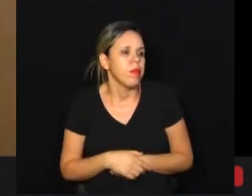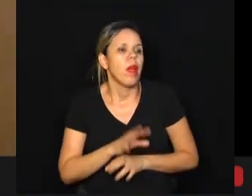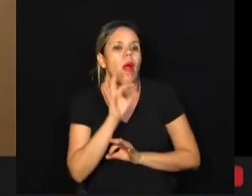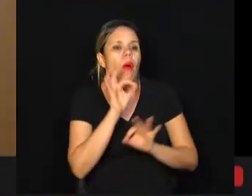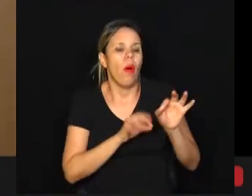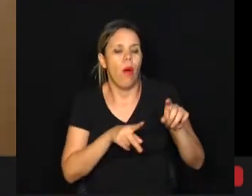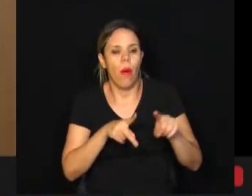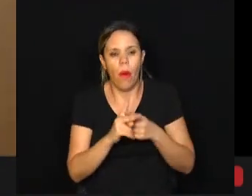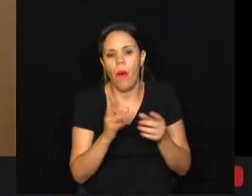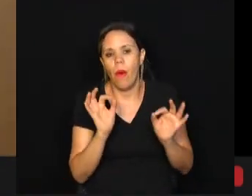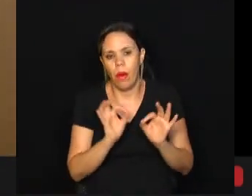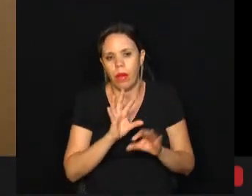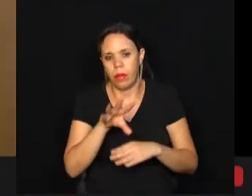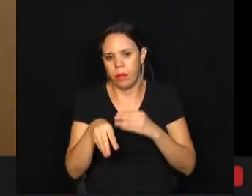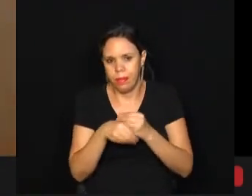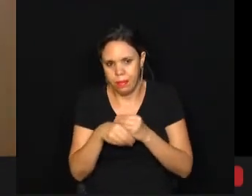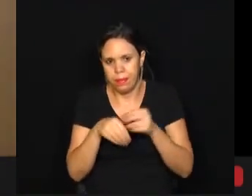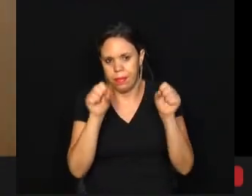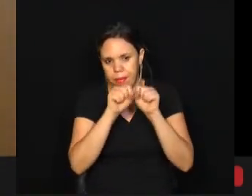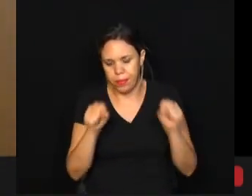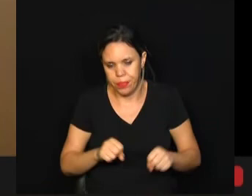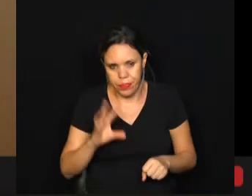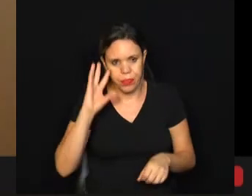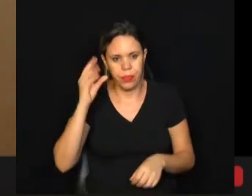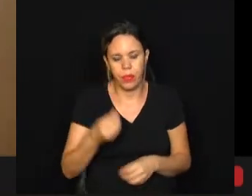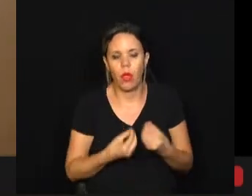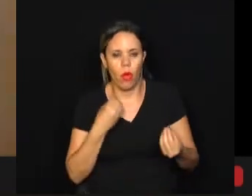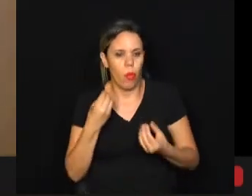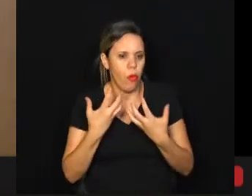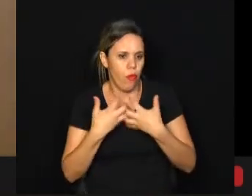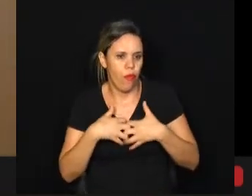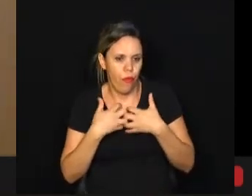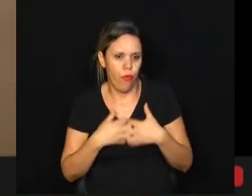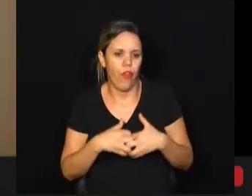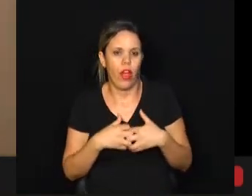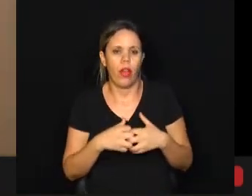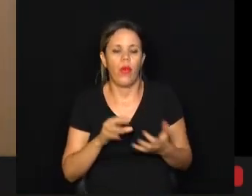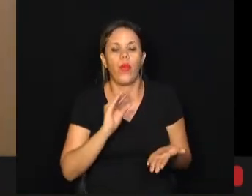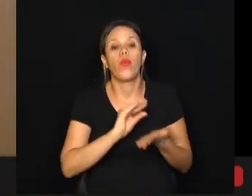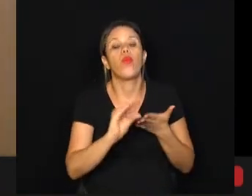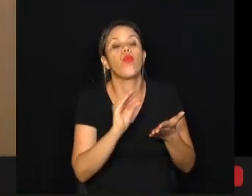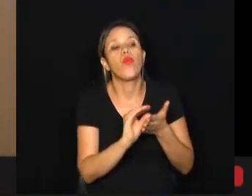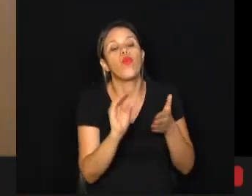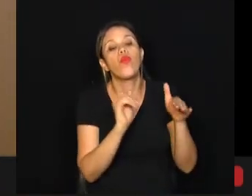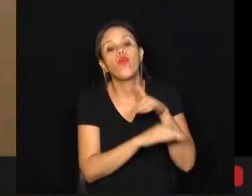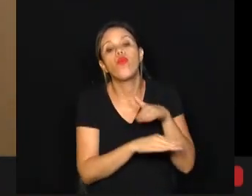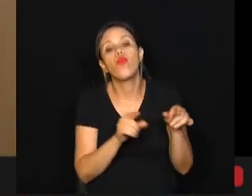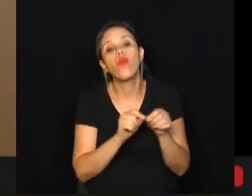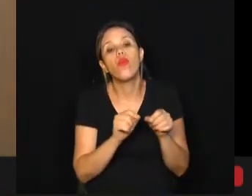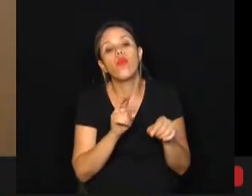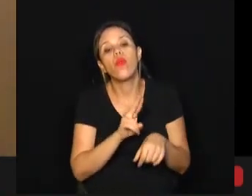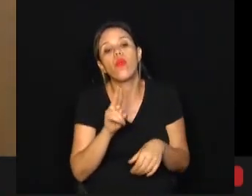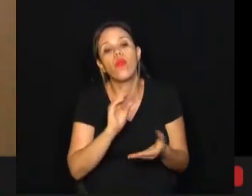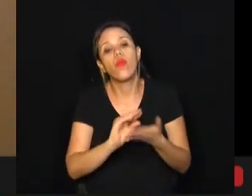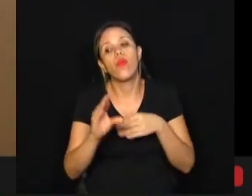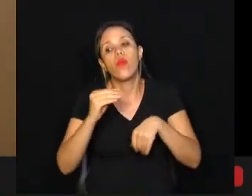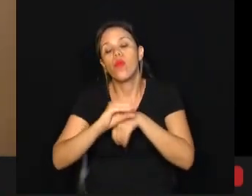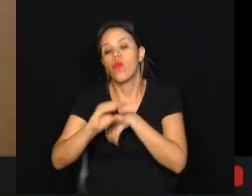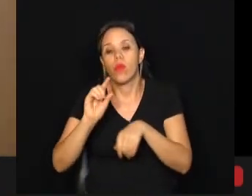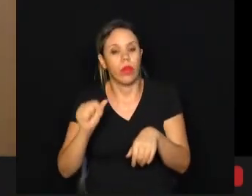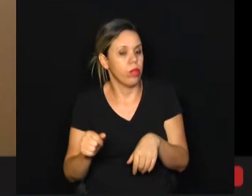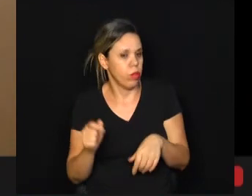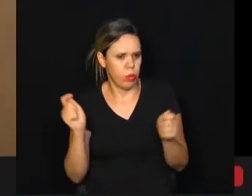regulamentação desse sistema como um todo, o entendimento de como vai funcionar o fundo, que fundo é esse? Os repasses, nós já vimos